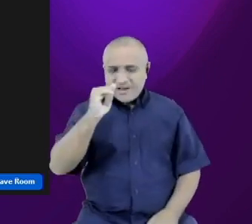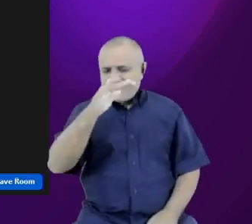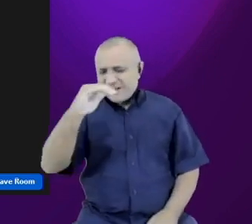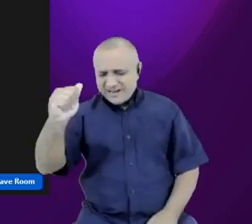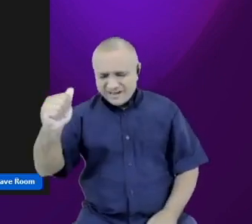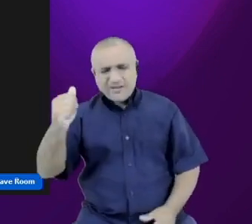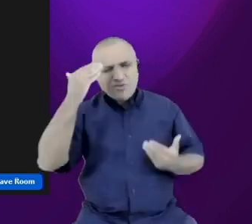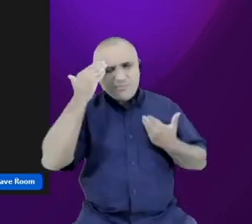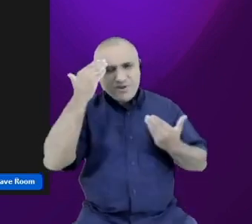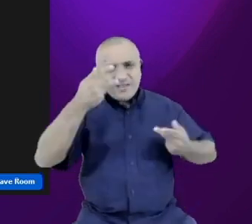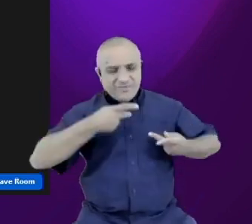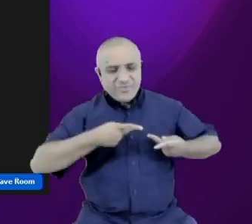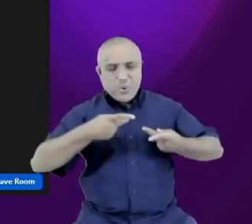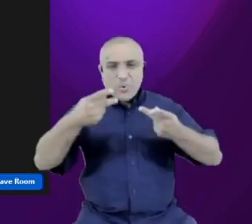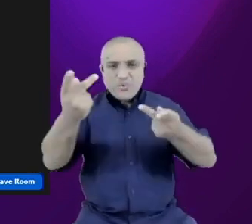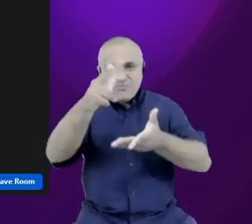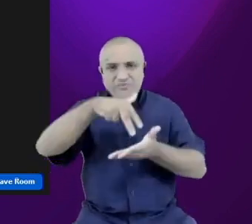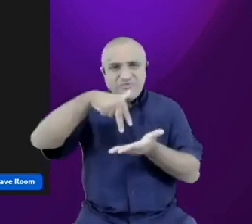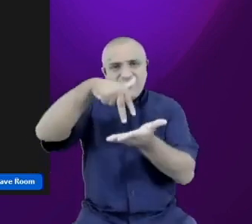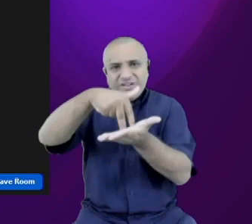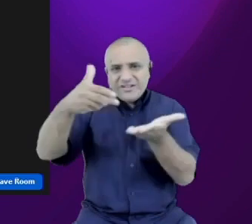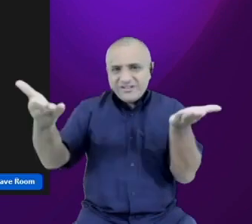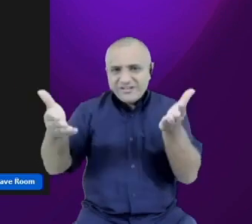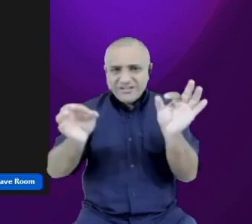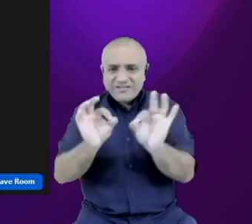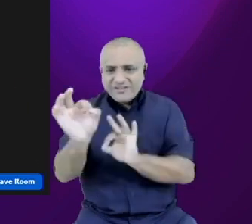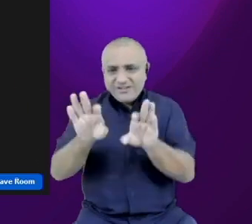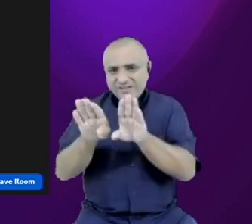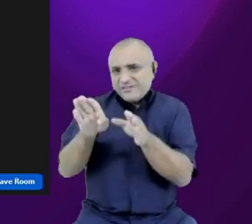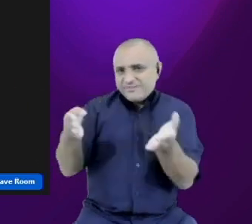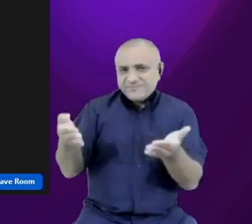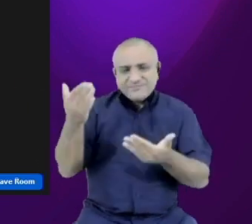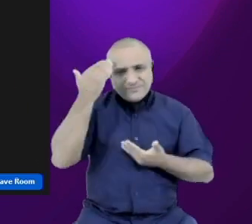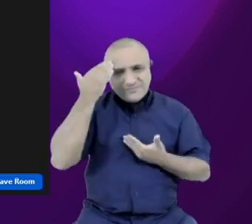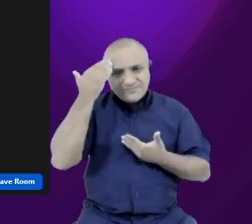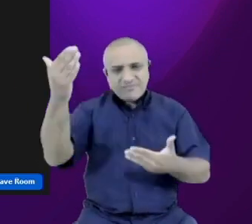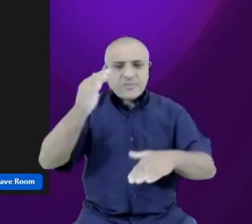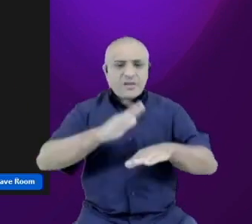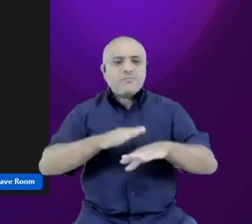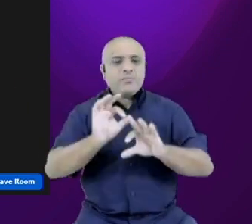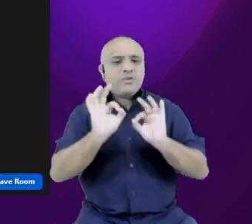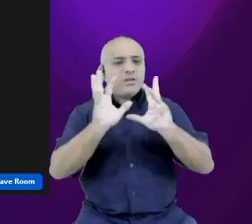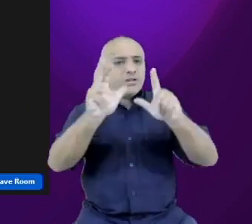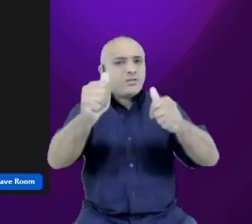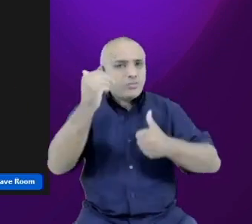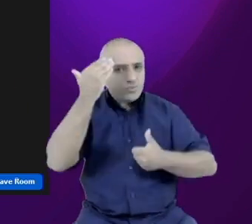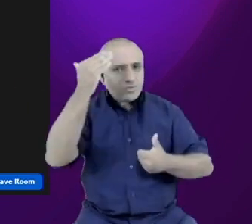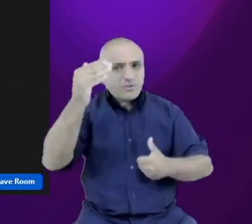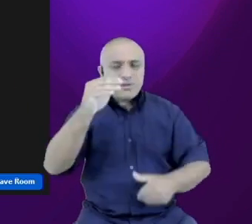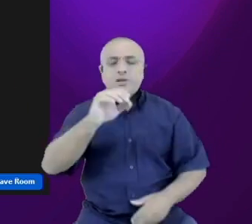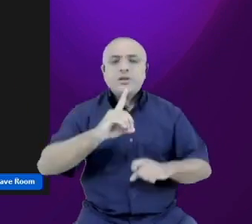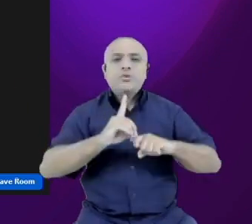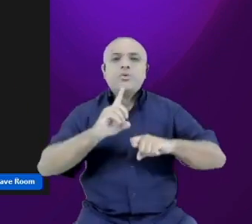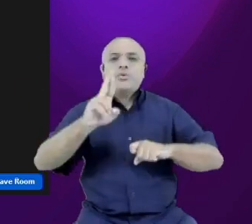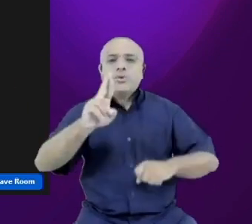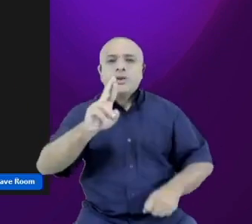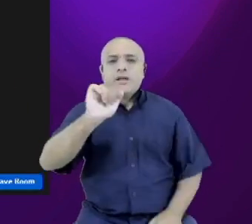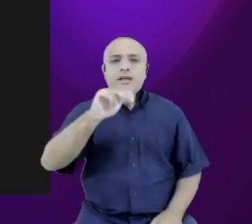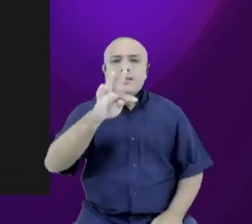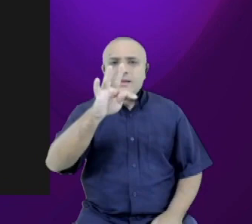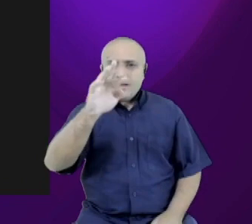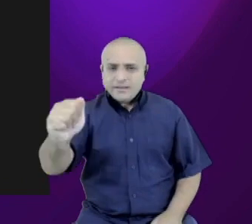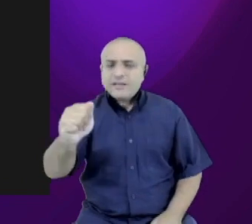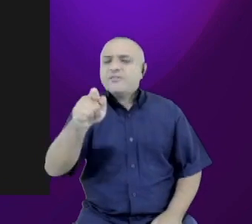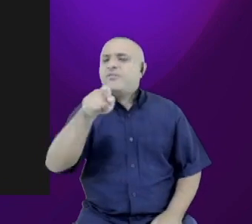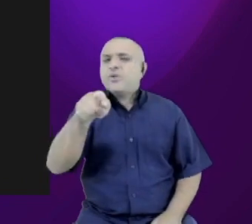pelo convite, né? Para que eu pudesse aqui moderar essa mesa, agradecer ao doutor Lectier, agradecer a doutora Renata, né? Acho que foi um tema